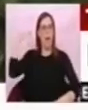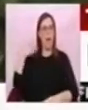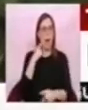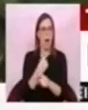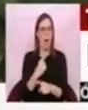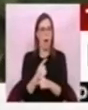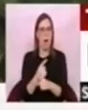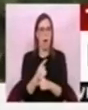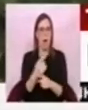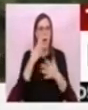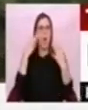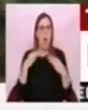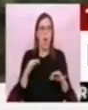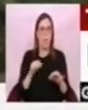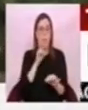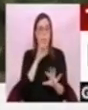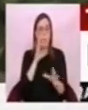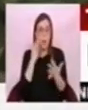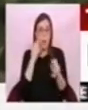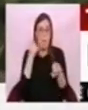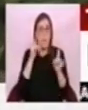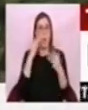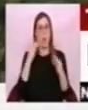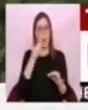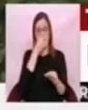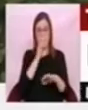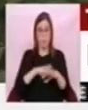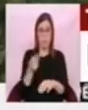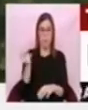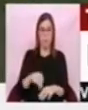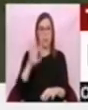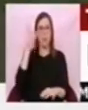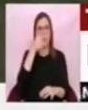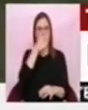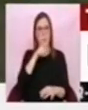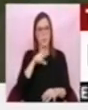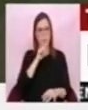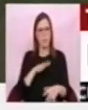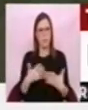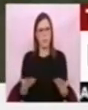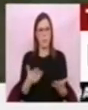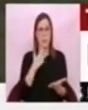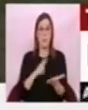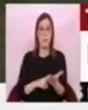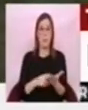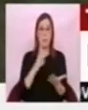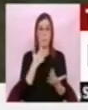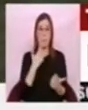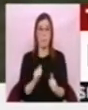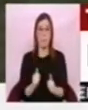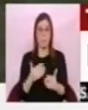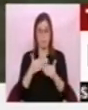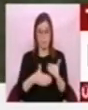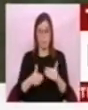de má normalidade dentro do possível face ao sucedido. Isso será possível? É uma realidade que não será possível, pelo